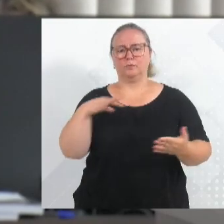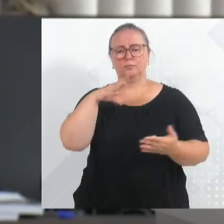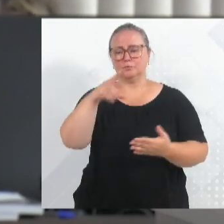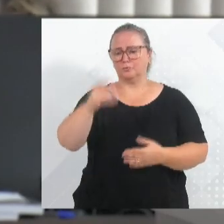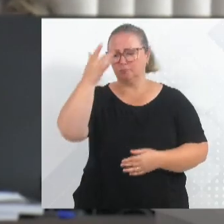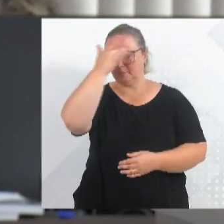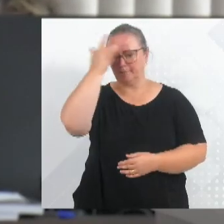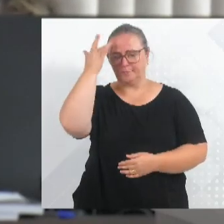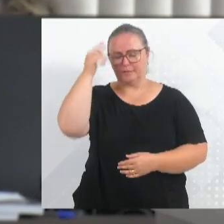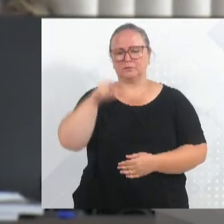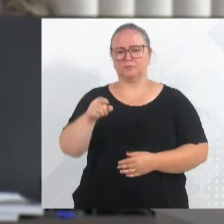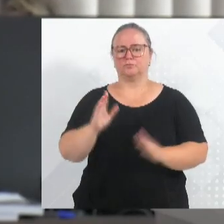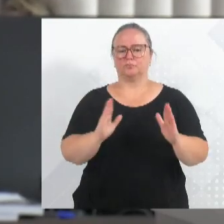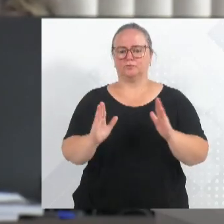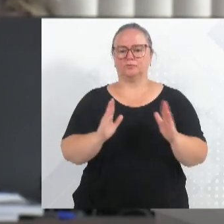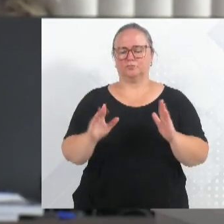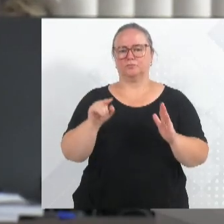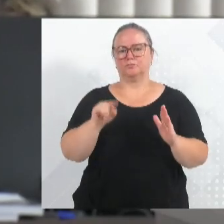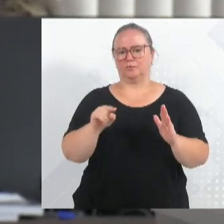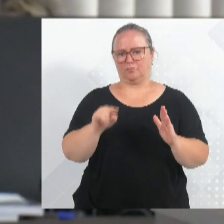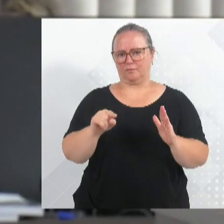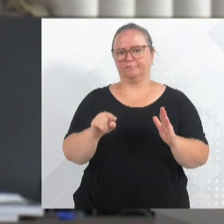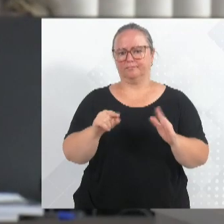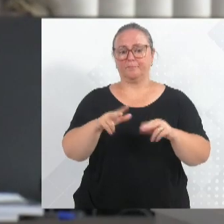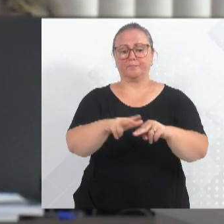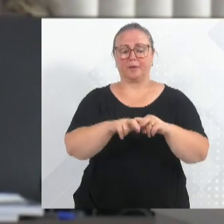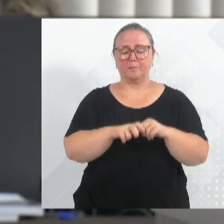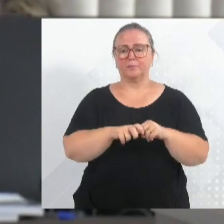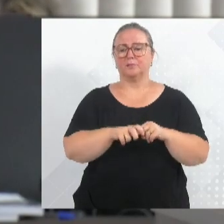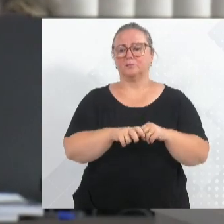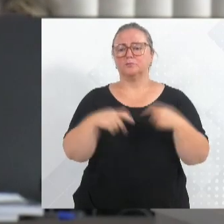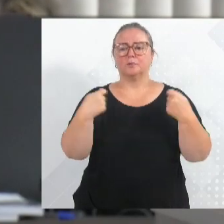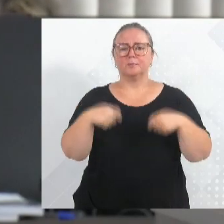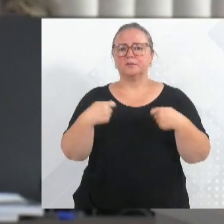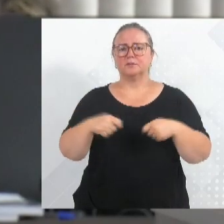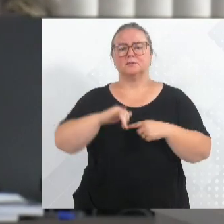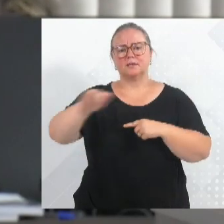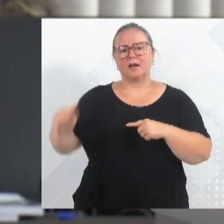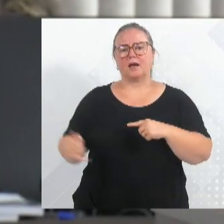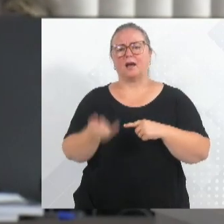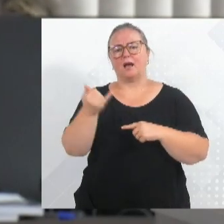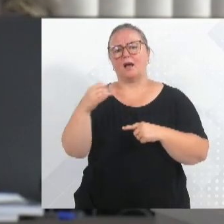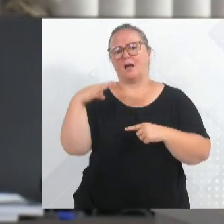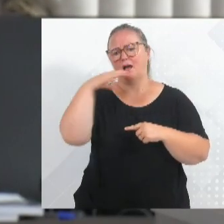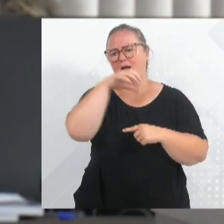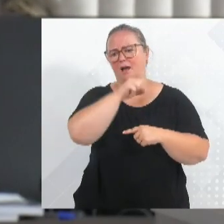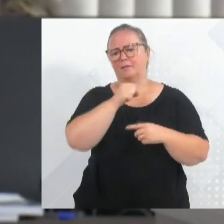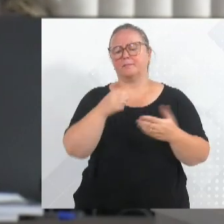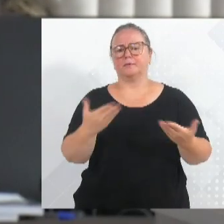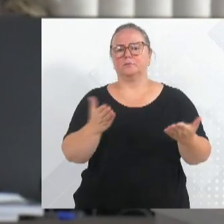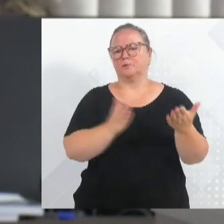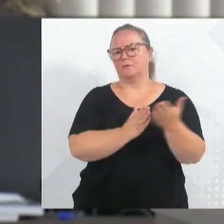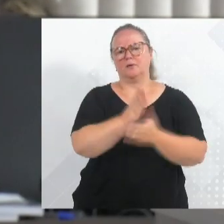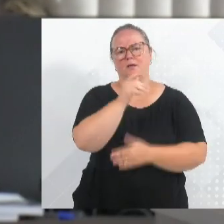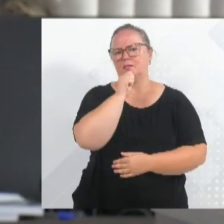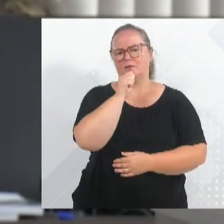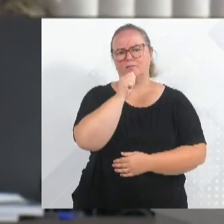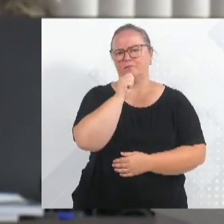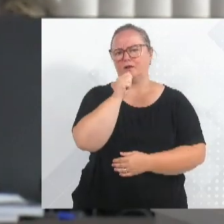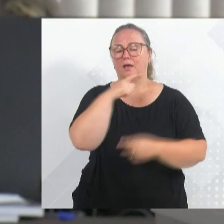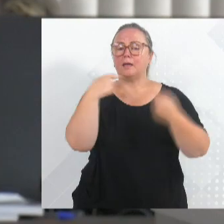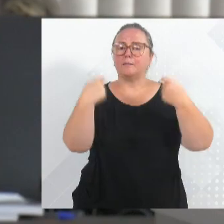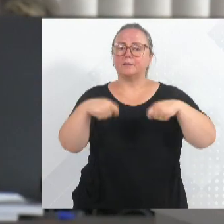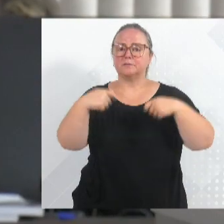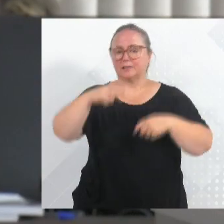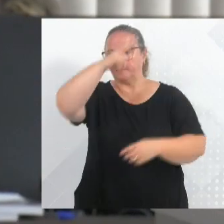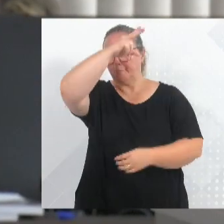perdeu nesse período todo. Então assim, poupa o nosso tempo de aprovar essa lei aqui, porque ela não vai passar, né? Eu acho que o executivo devia vir de